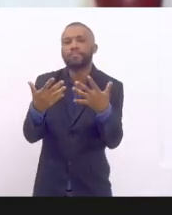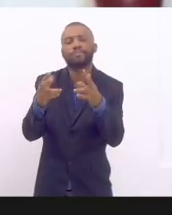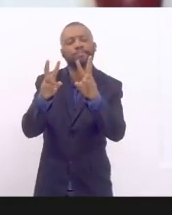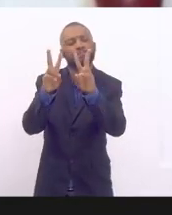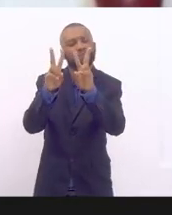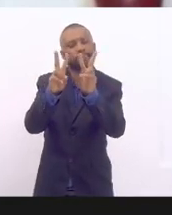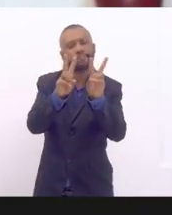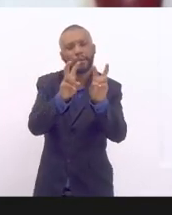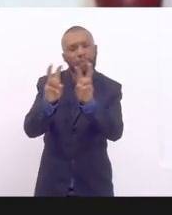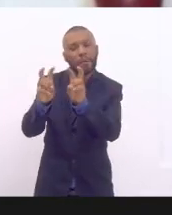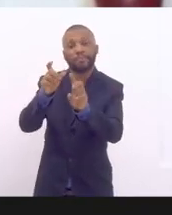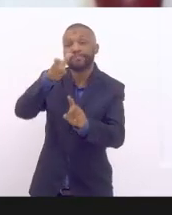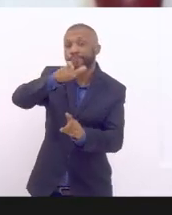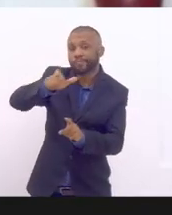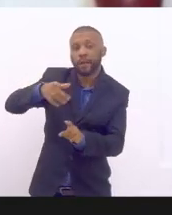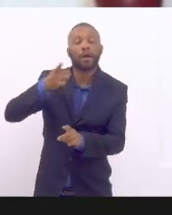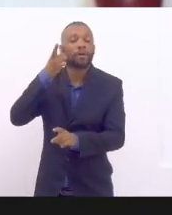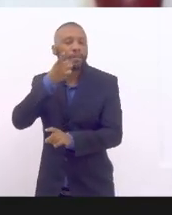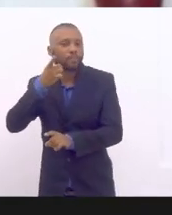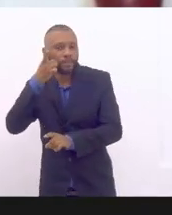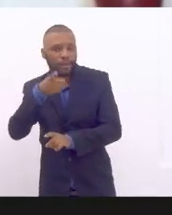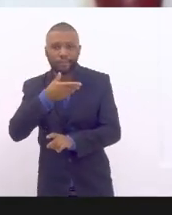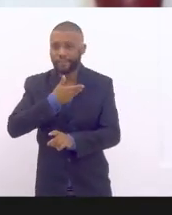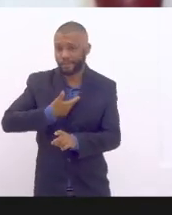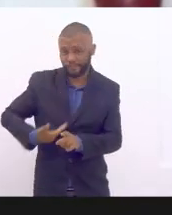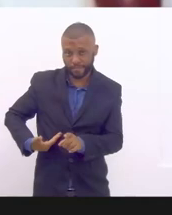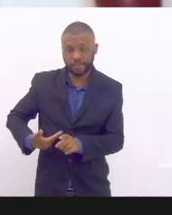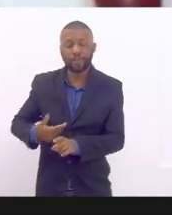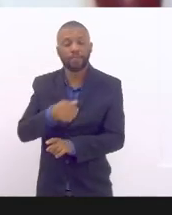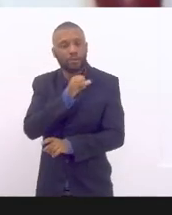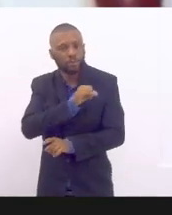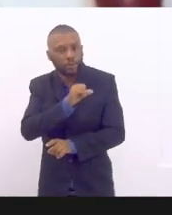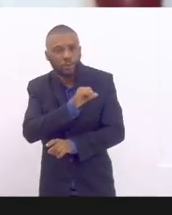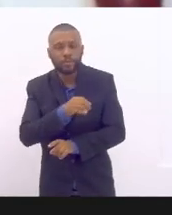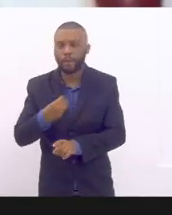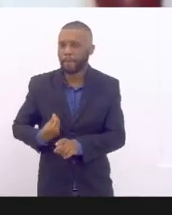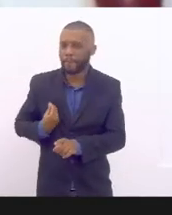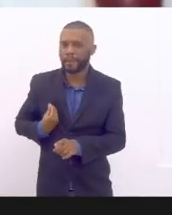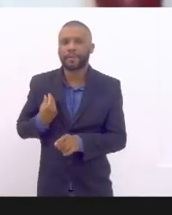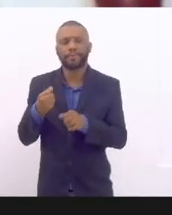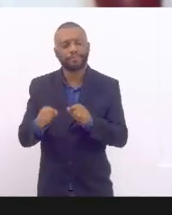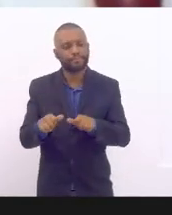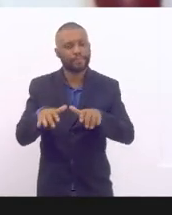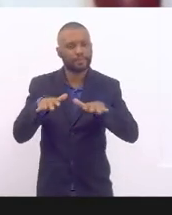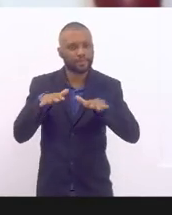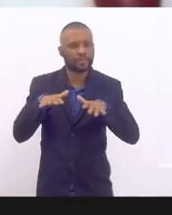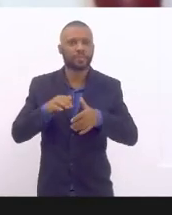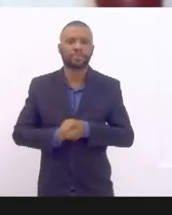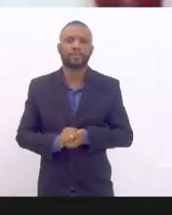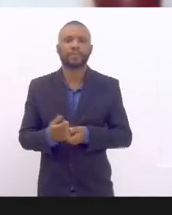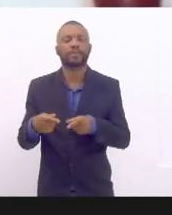todos os deputados e deputadas estaduais presentes nesse evento